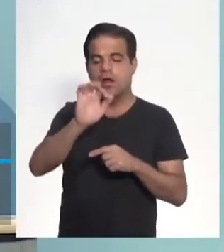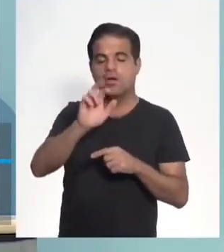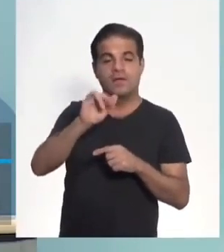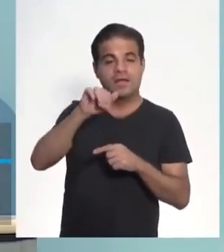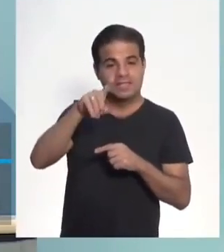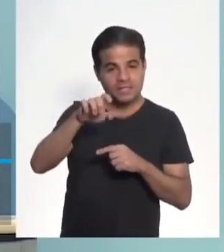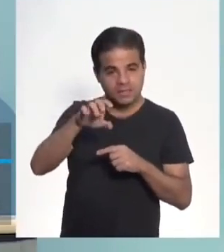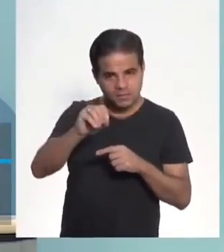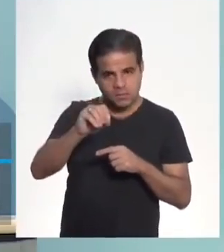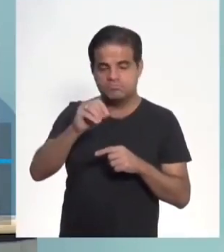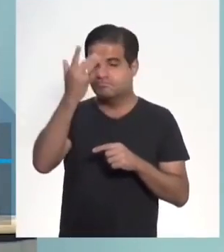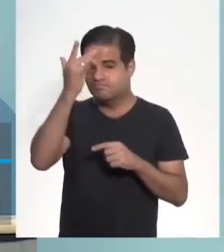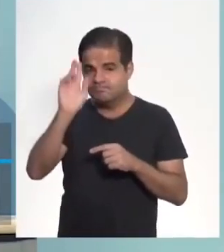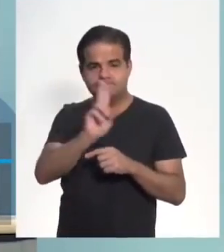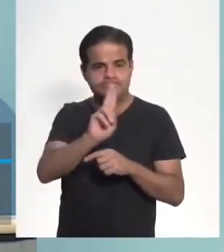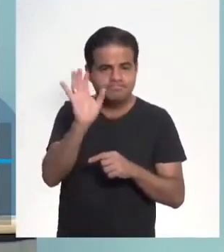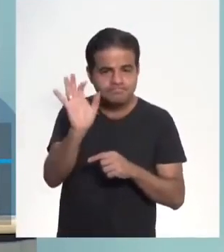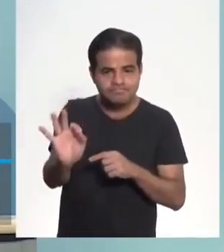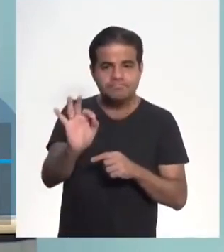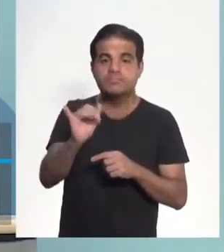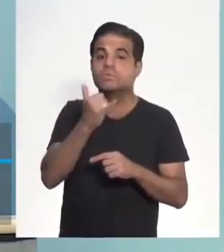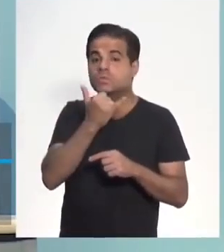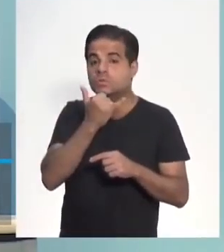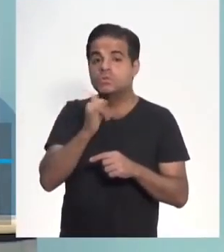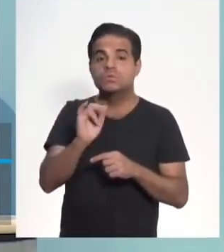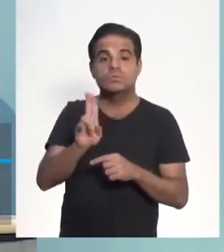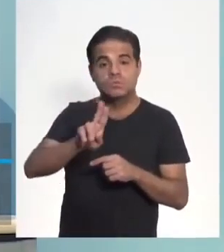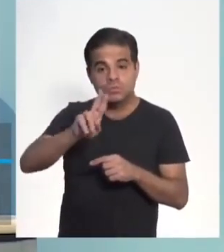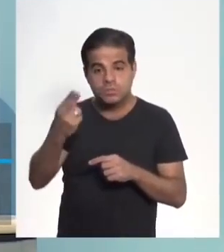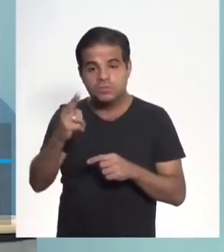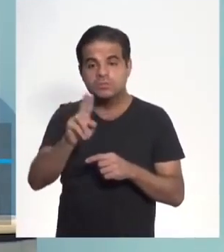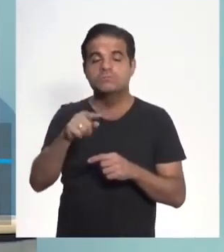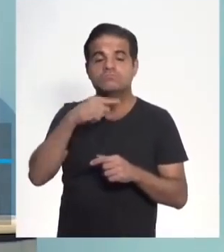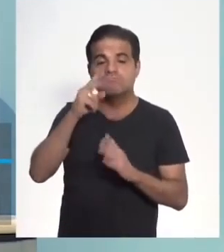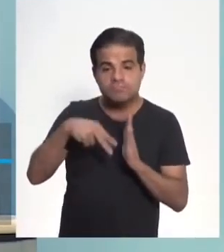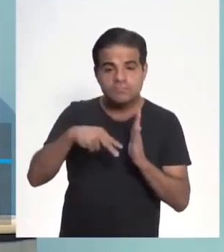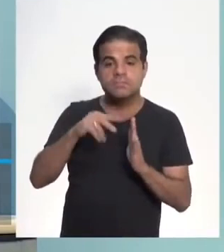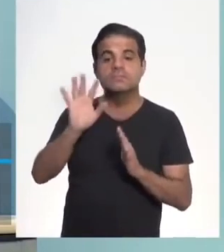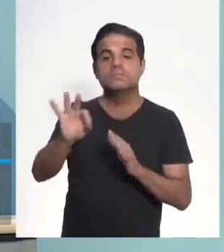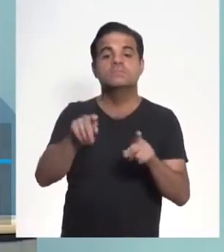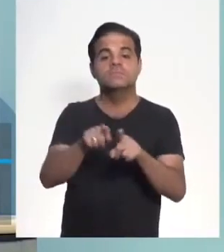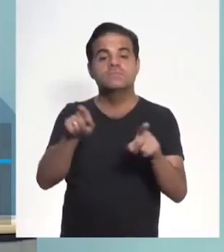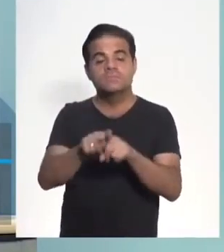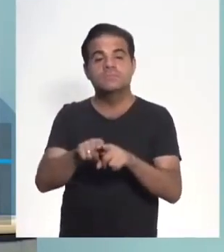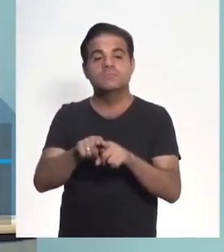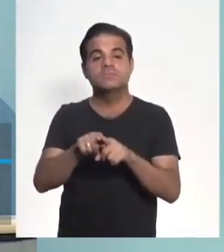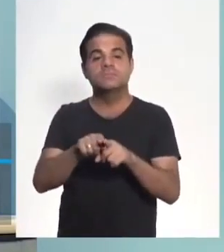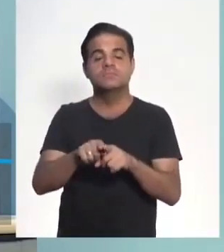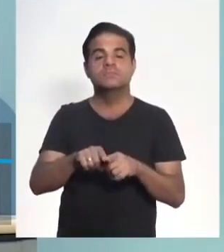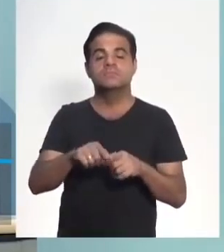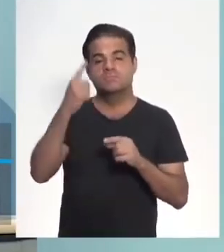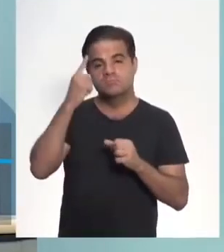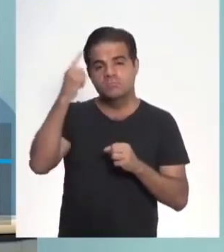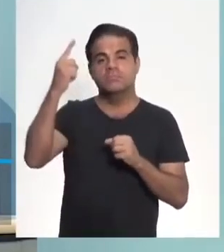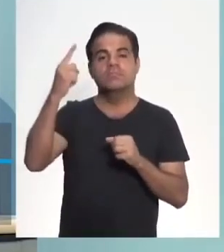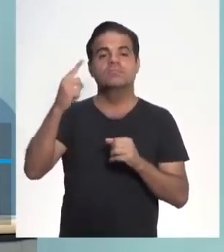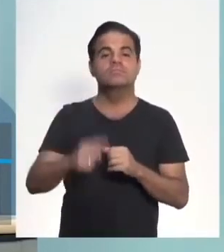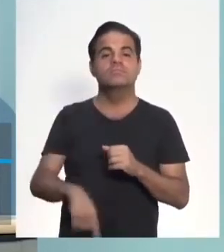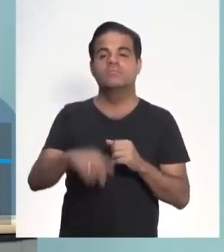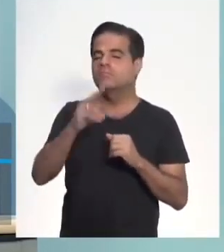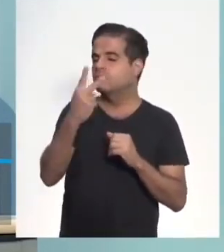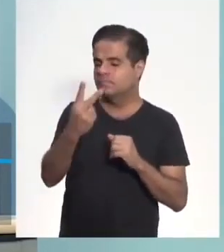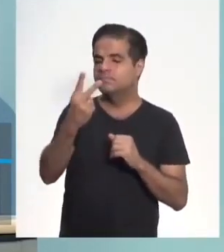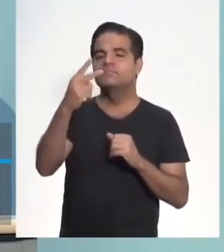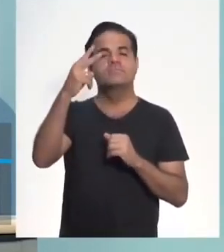Paulo Fernando, eu não sei, desculpa pelo sobrenome, e tem aqui a ideia dos